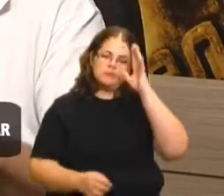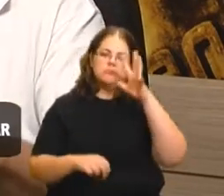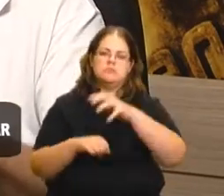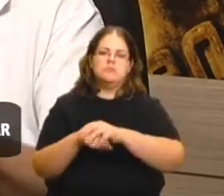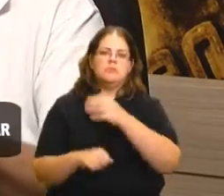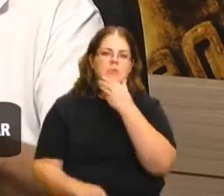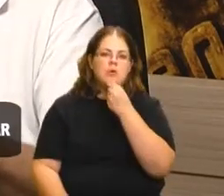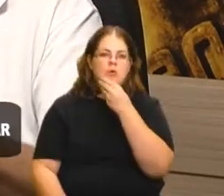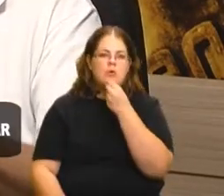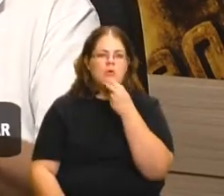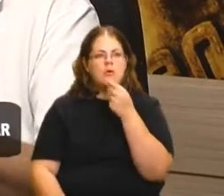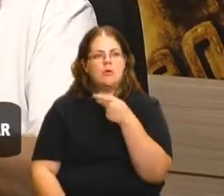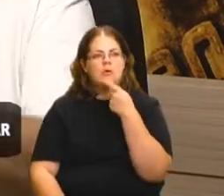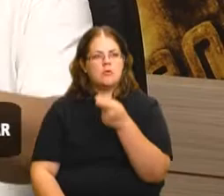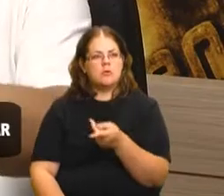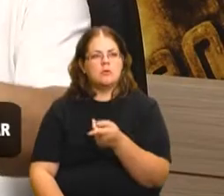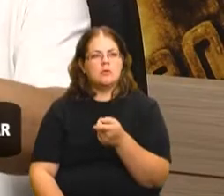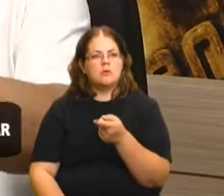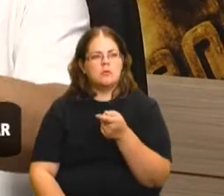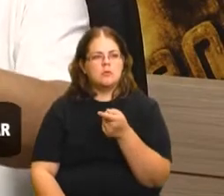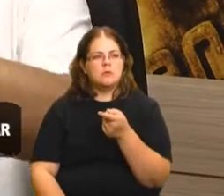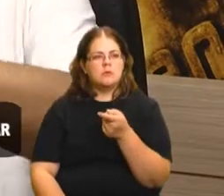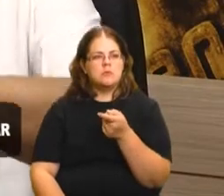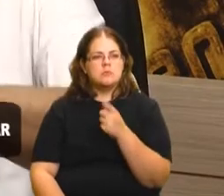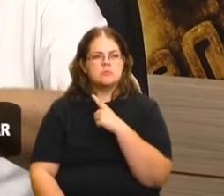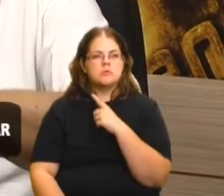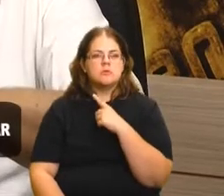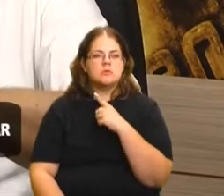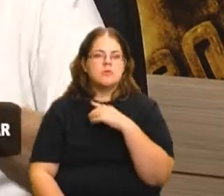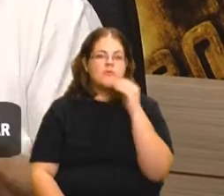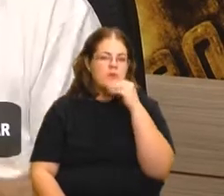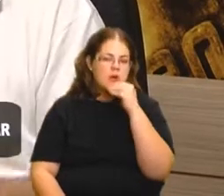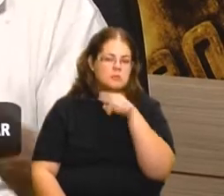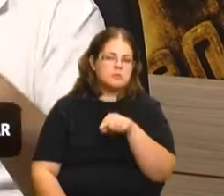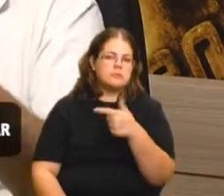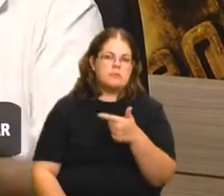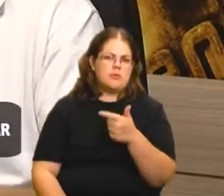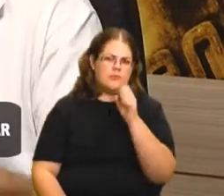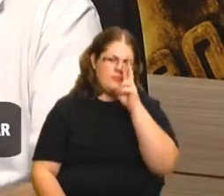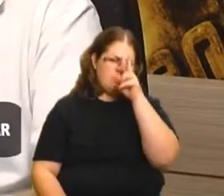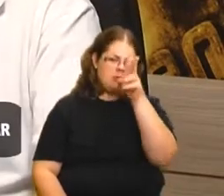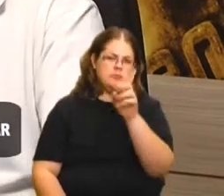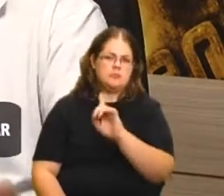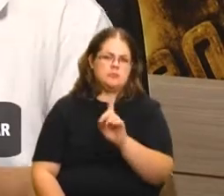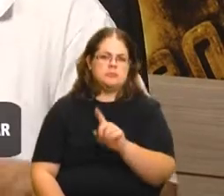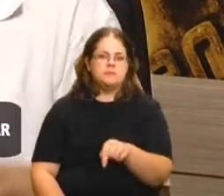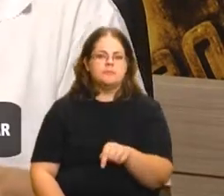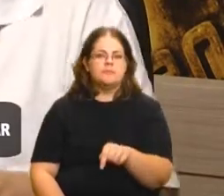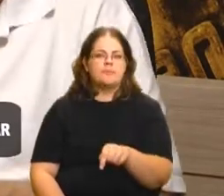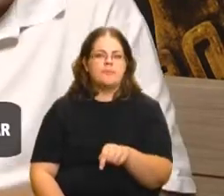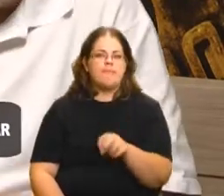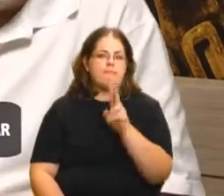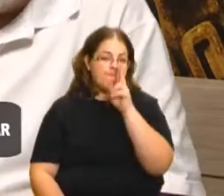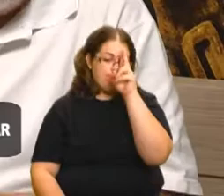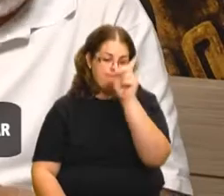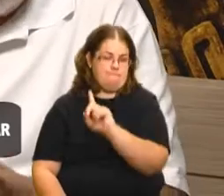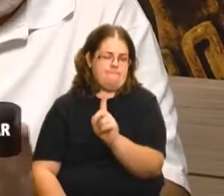vez um sociólogo francês, François Bourricot, chamou de dicta blanda, quer dizer, não tão truculenta, né,